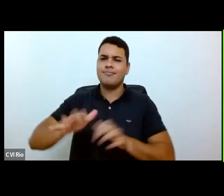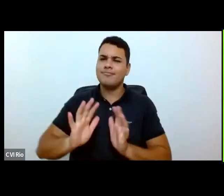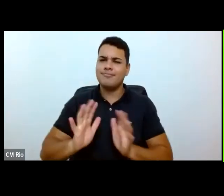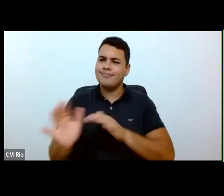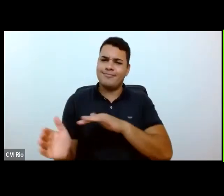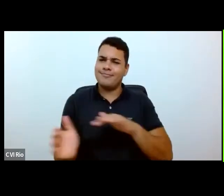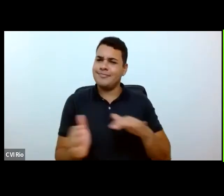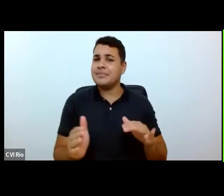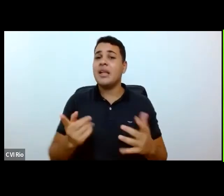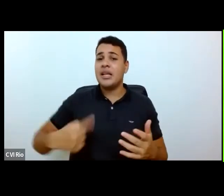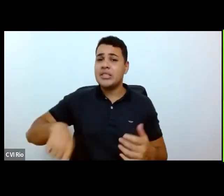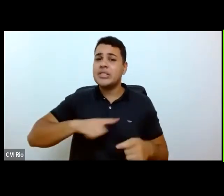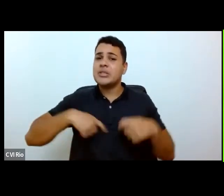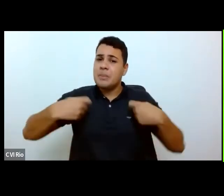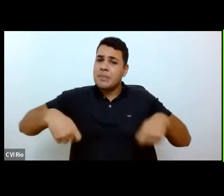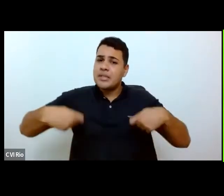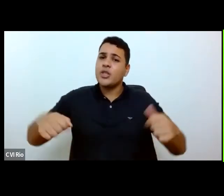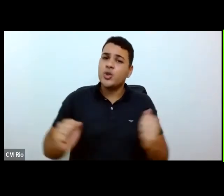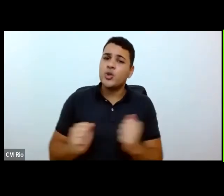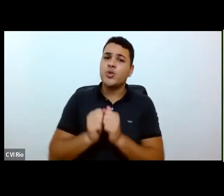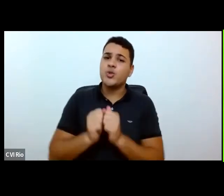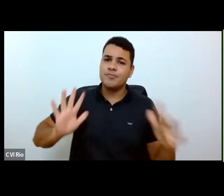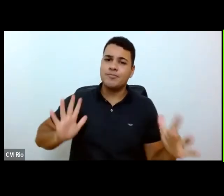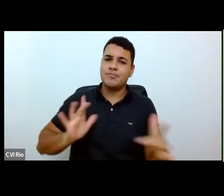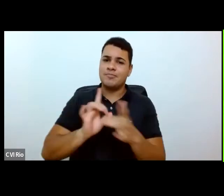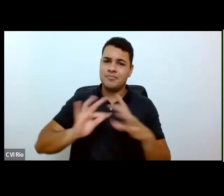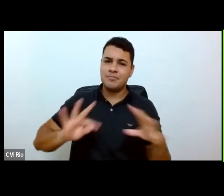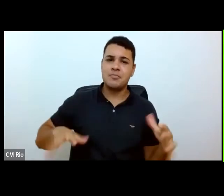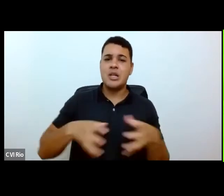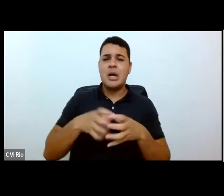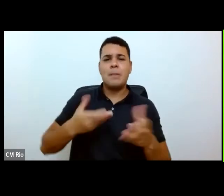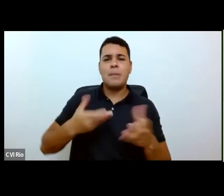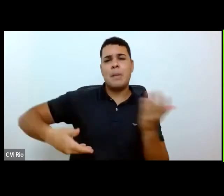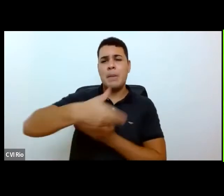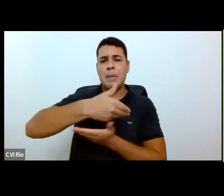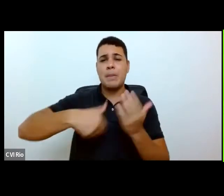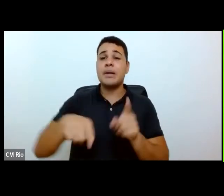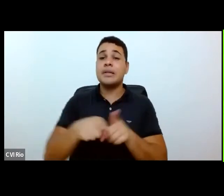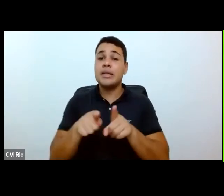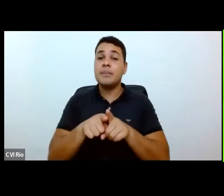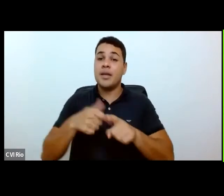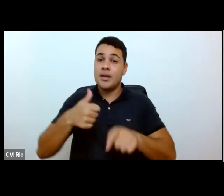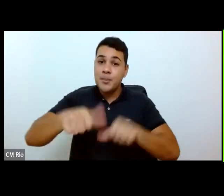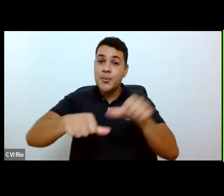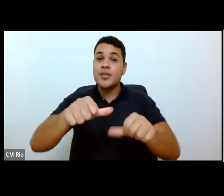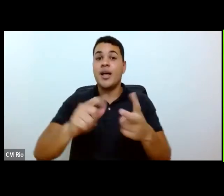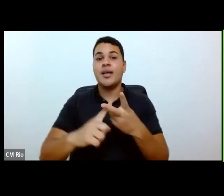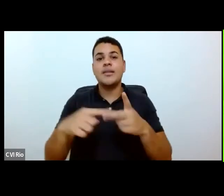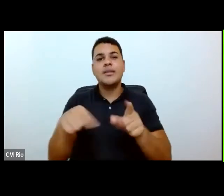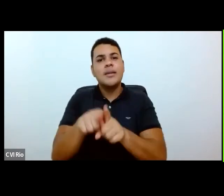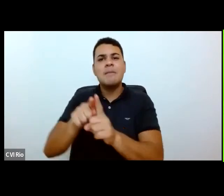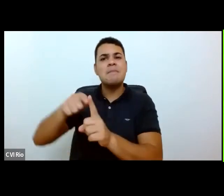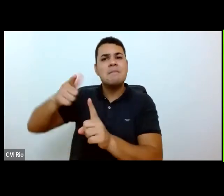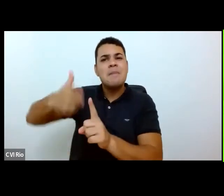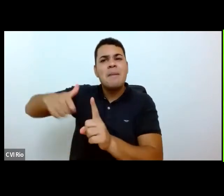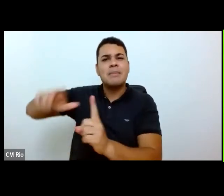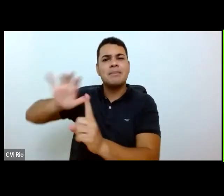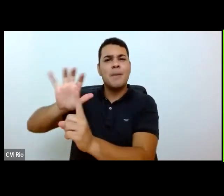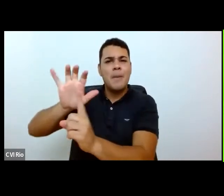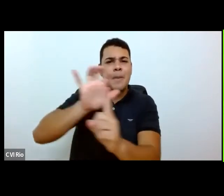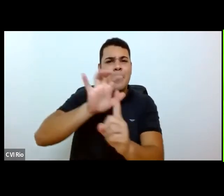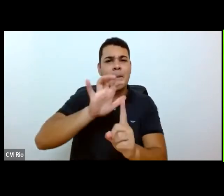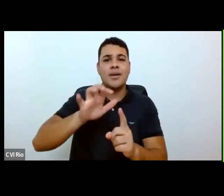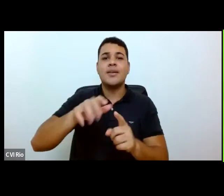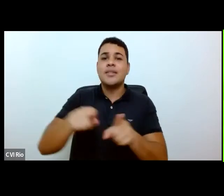juntas, né, sempre, nesse movimento de interferir, de transformar e de afetar, né, cada vez mais muitas